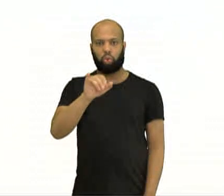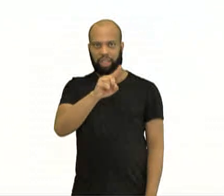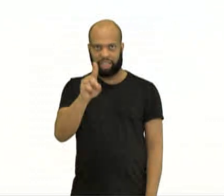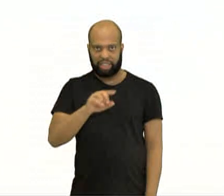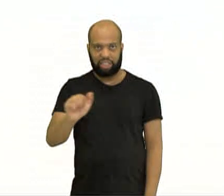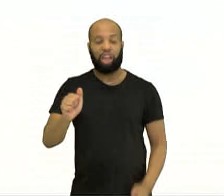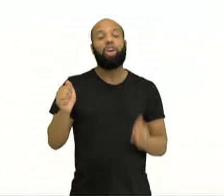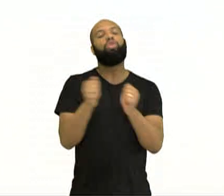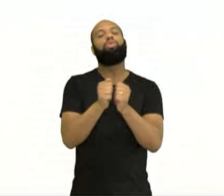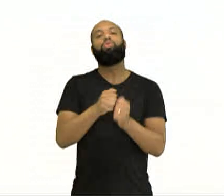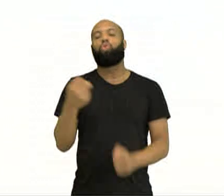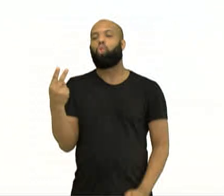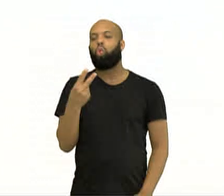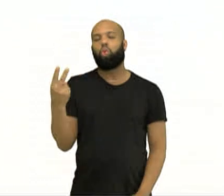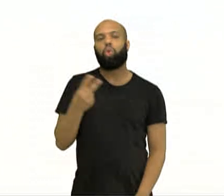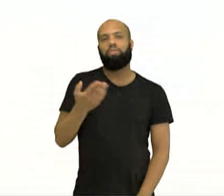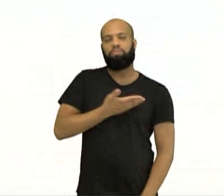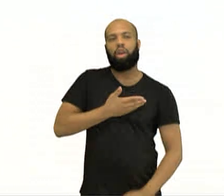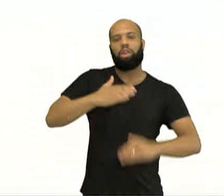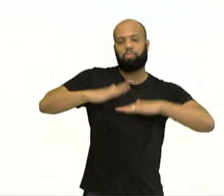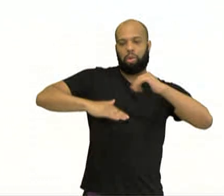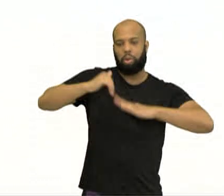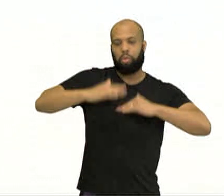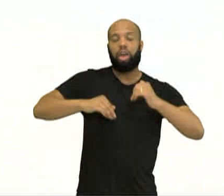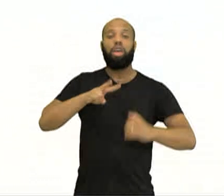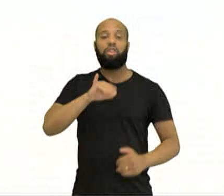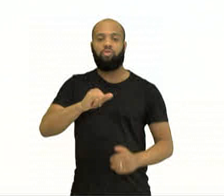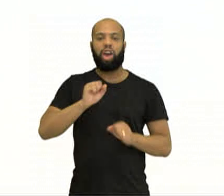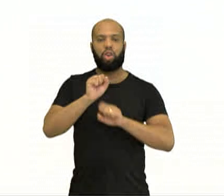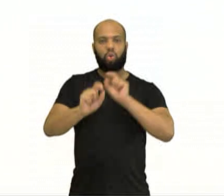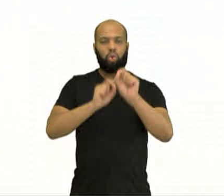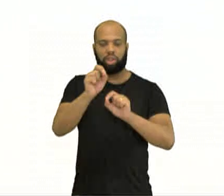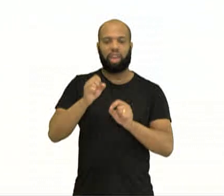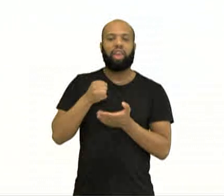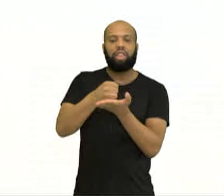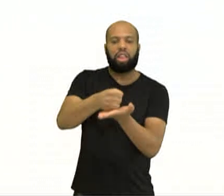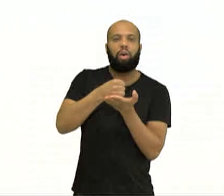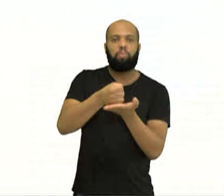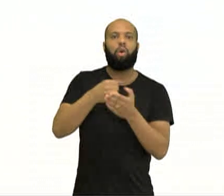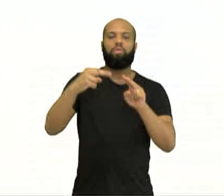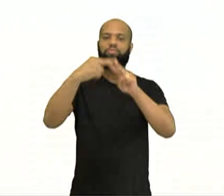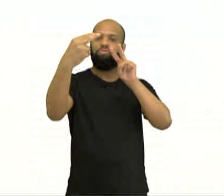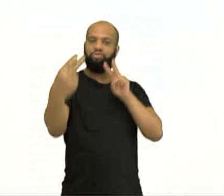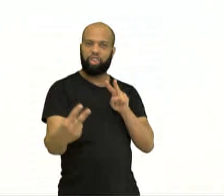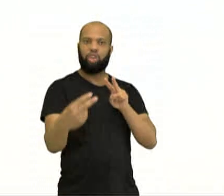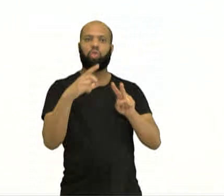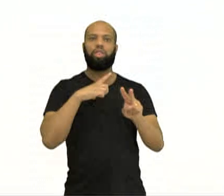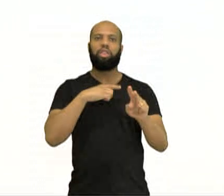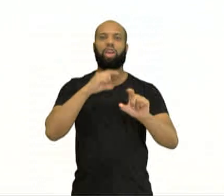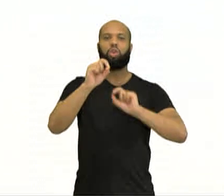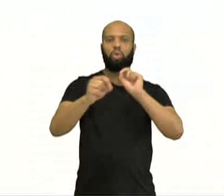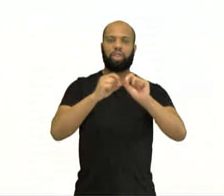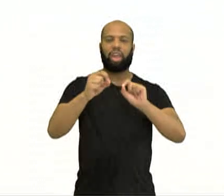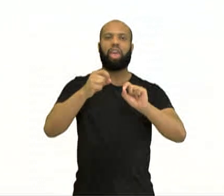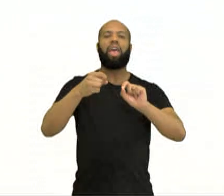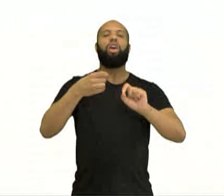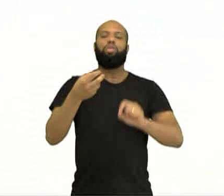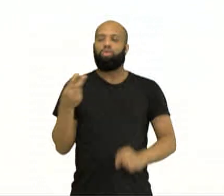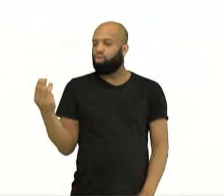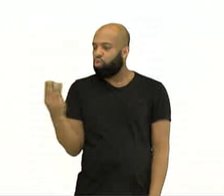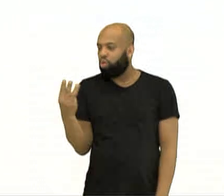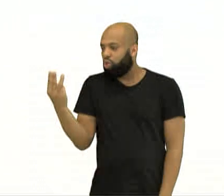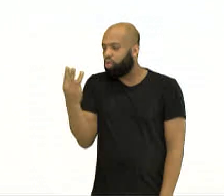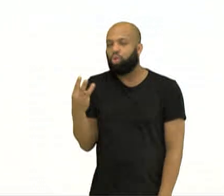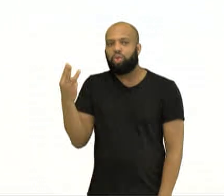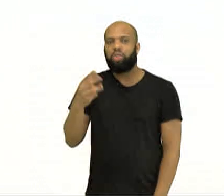de profissão, oferecer atendimento psicológico gratuito por telefone ou chamada de vídeo. Juntos, os 3 disponibilizam cerca